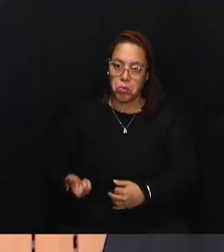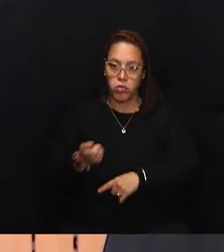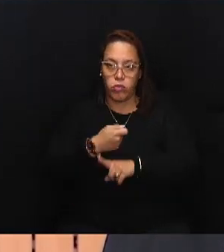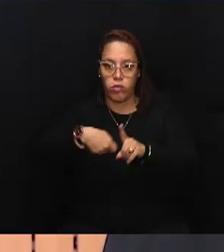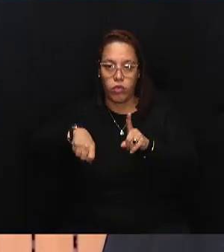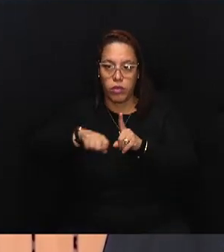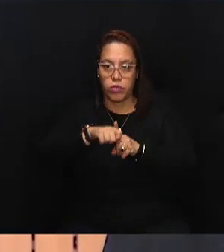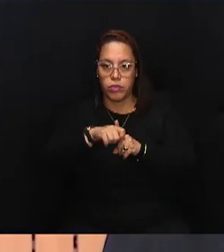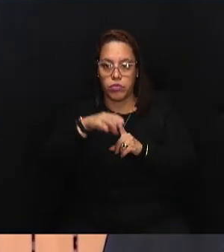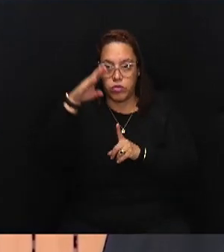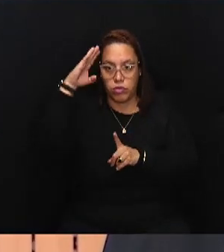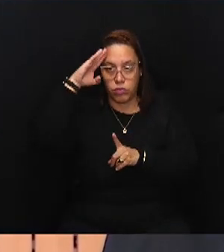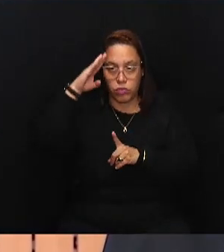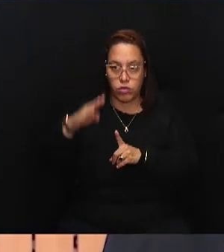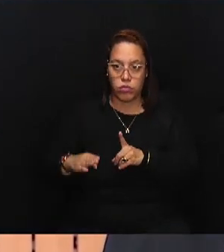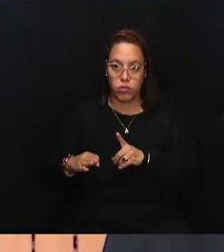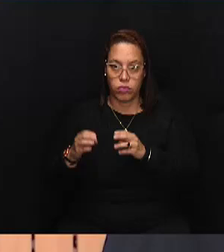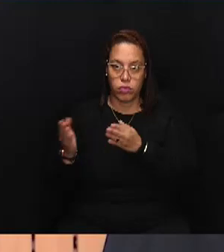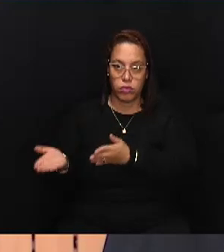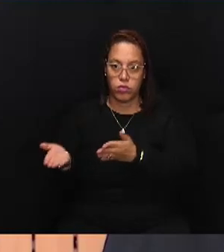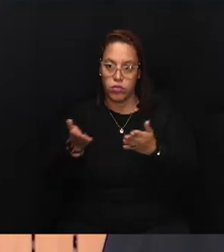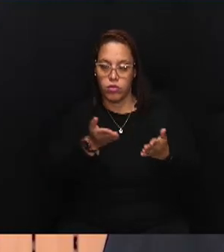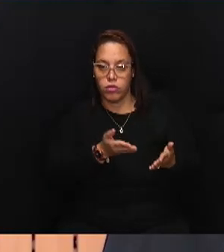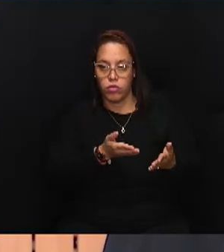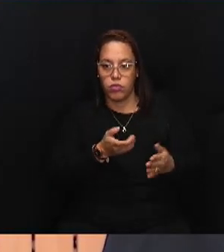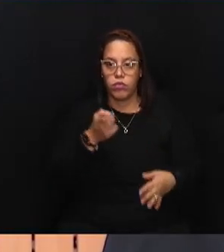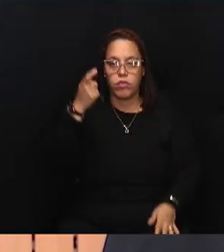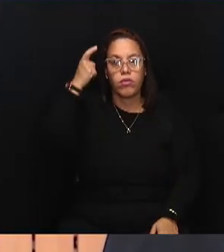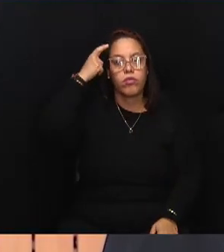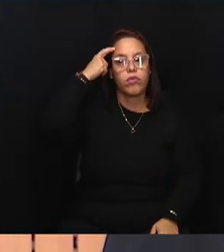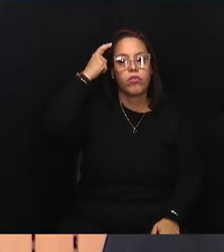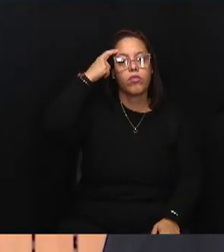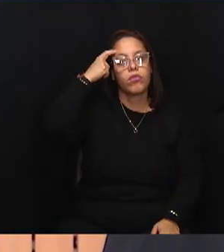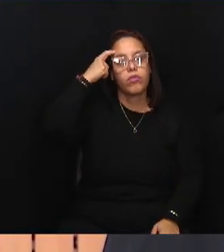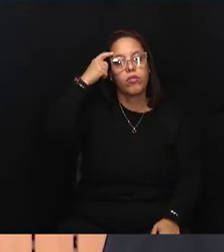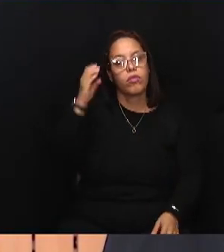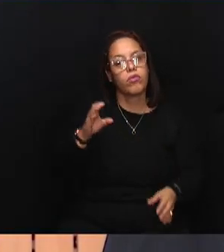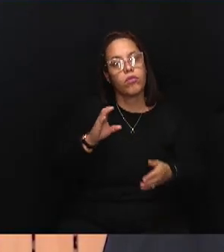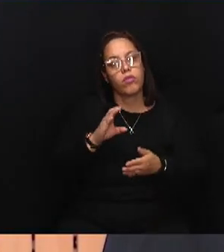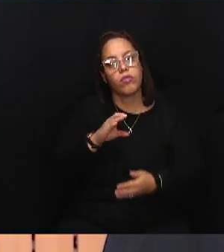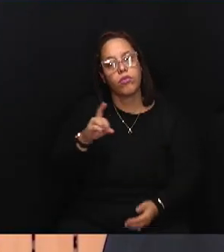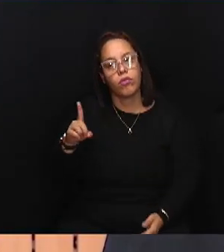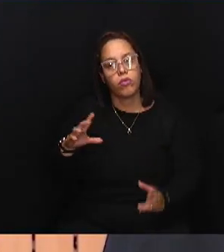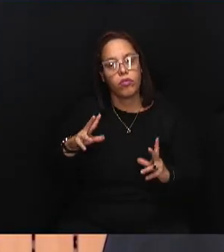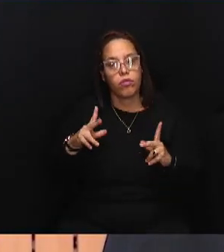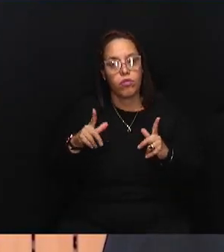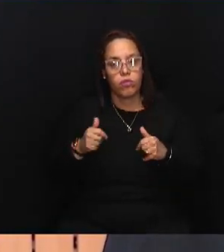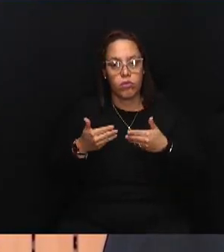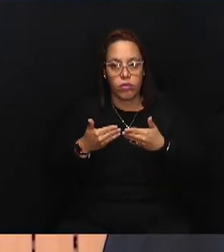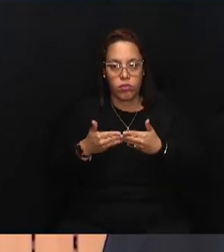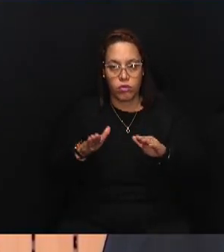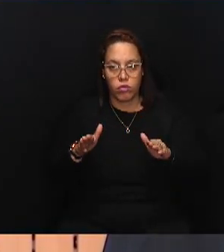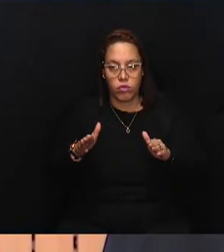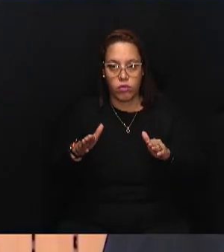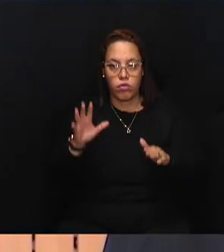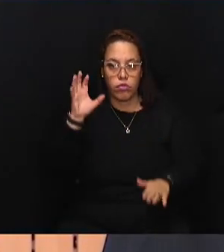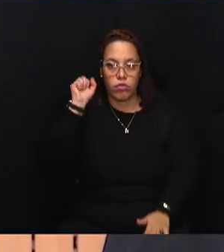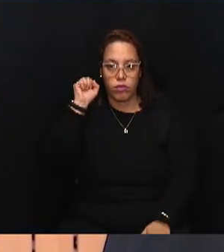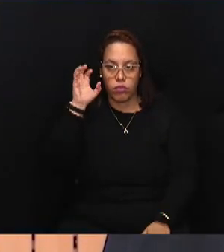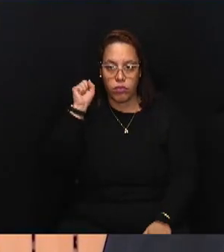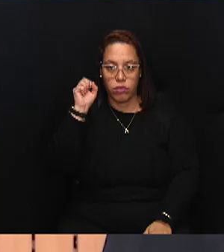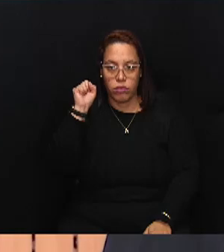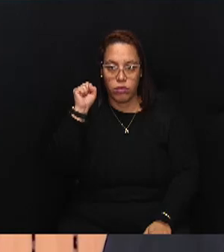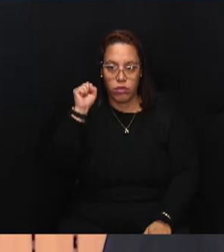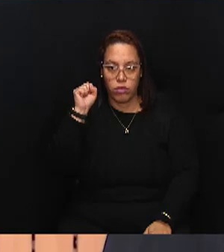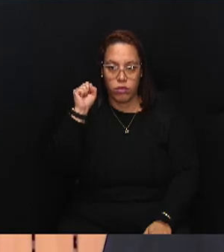civil, e principalmente que a gente traga também, a gente pense junto, a coordenadoria está completamente aí aberta para ouvir aí